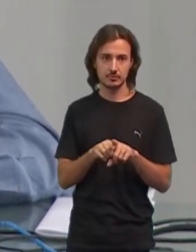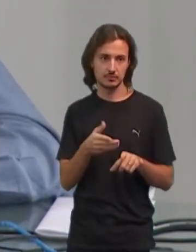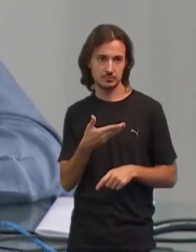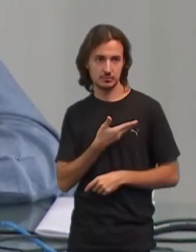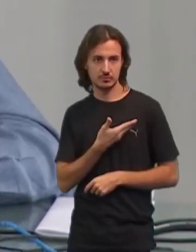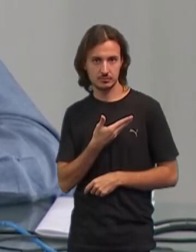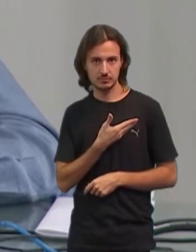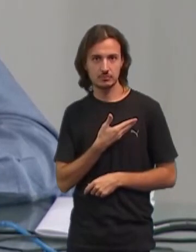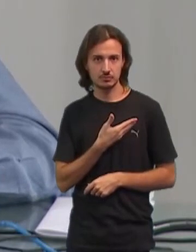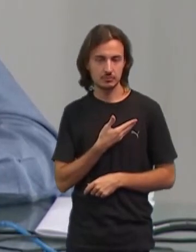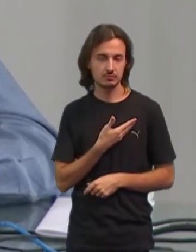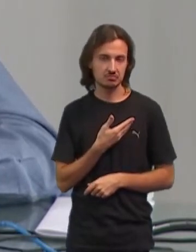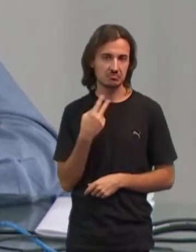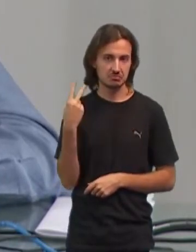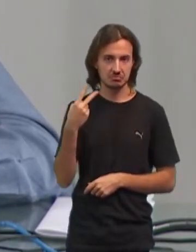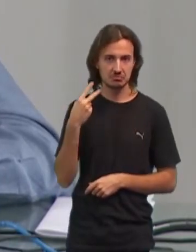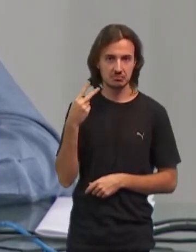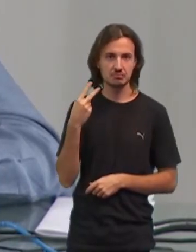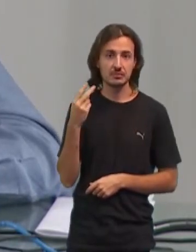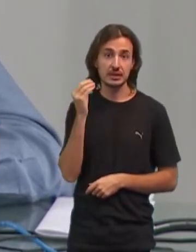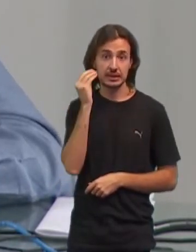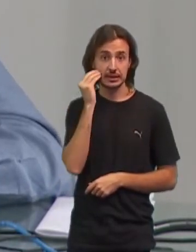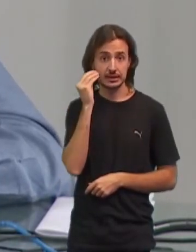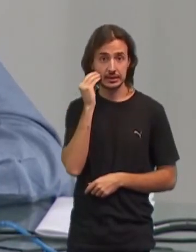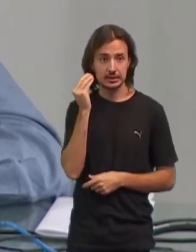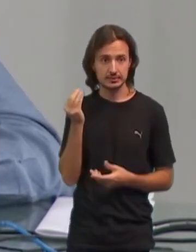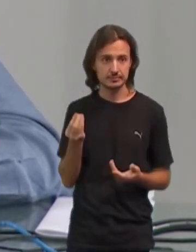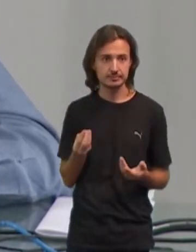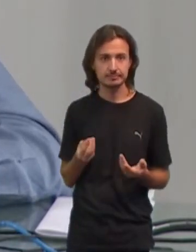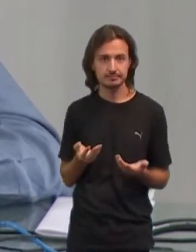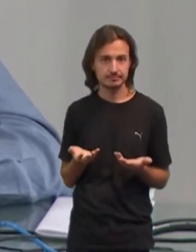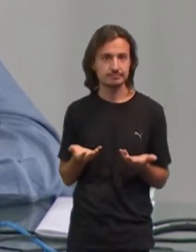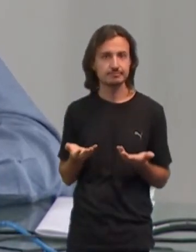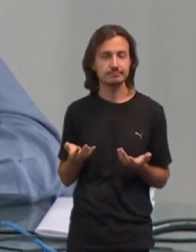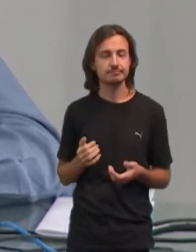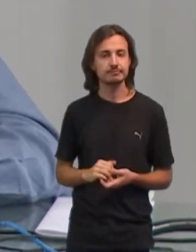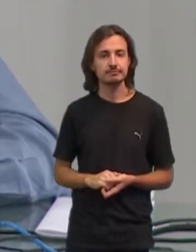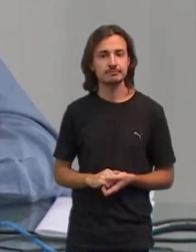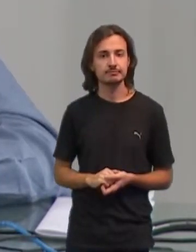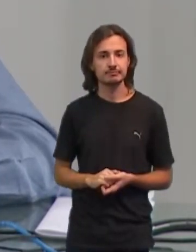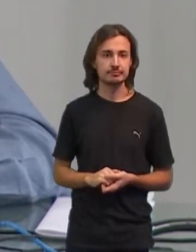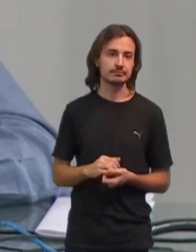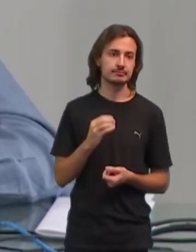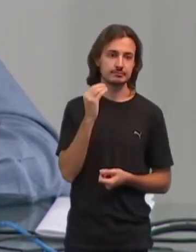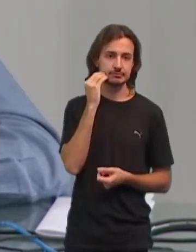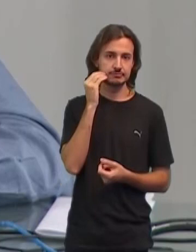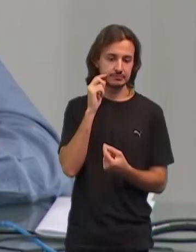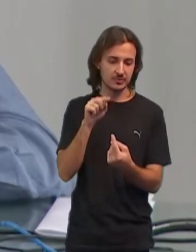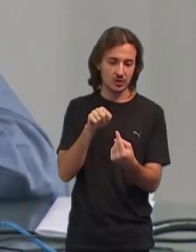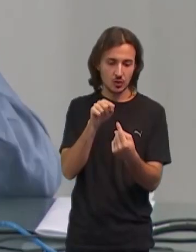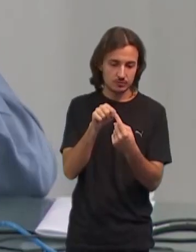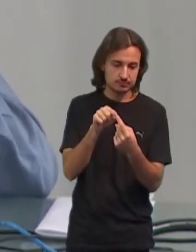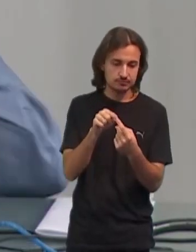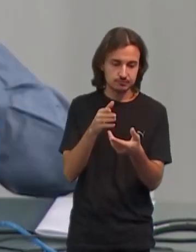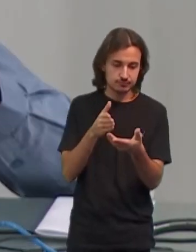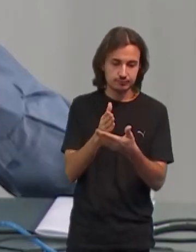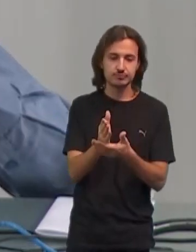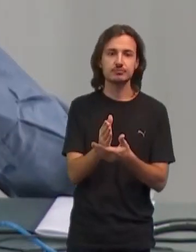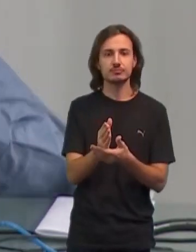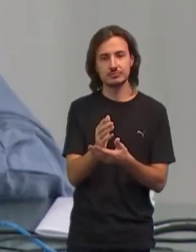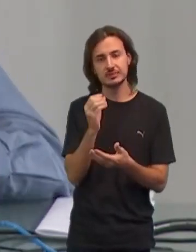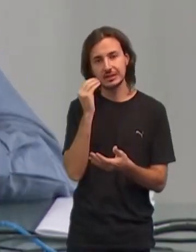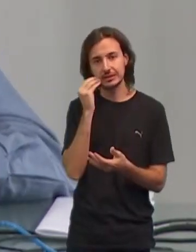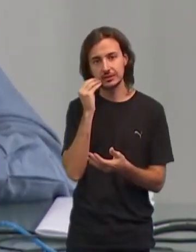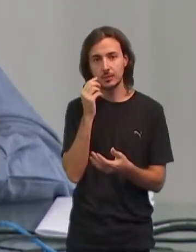vereadores, para fazer uma redução nos índices que foram objetos de aprovação. Ou seja, no único